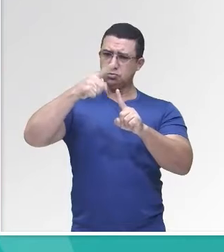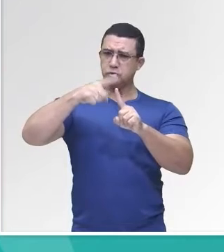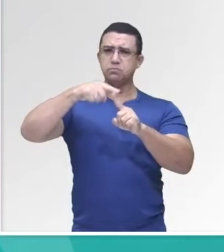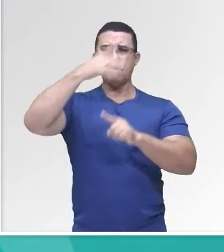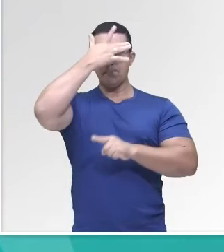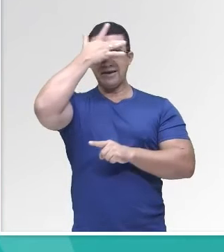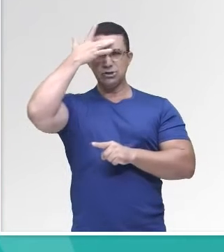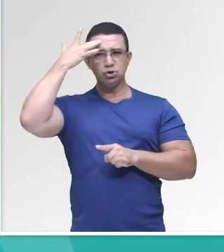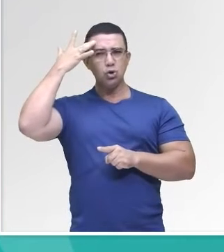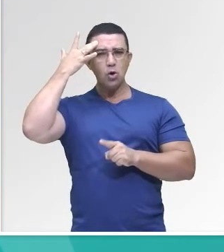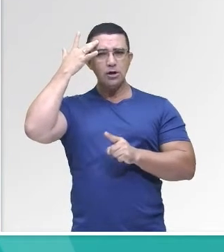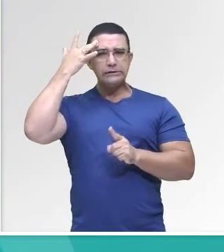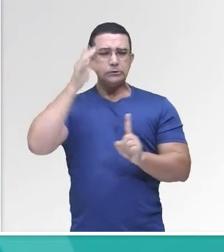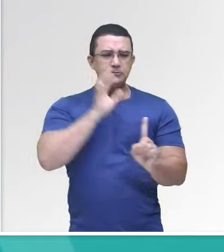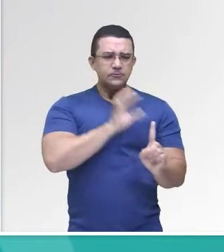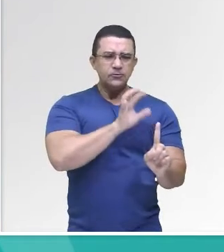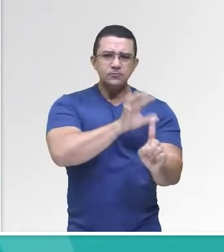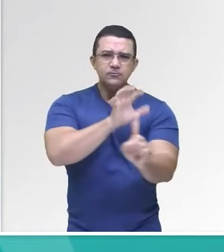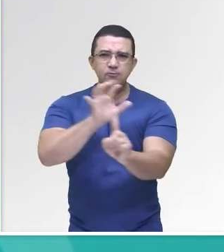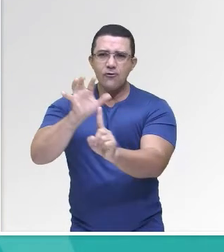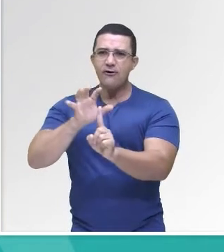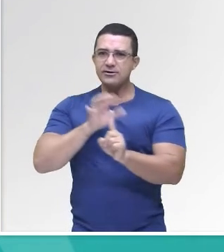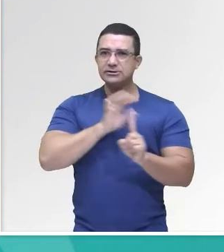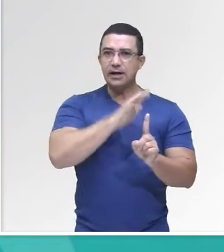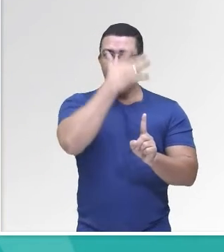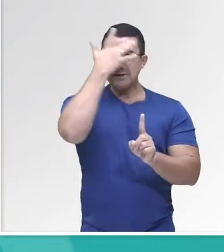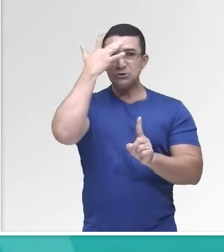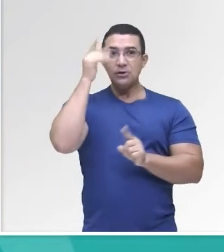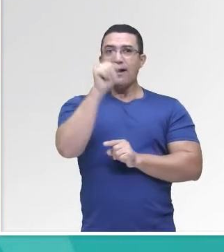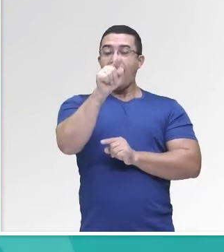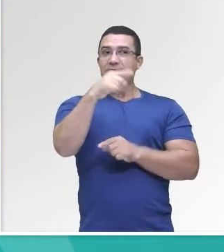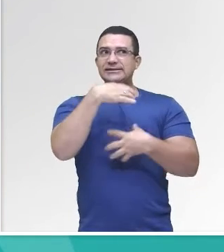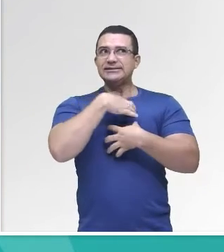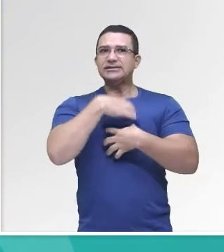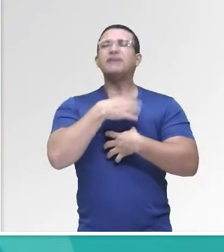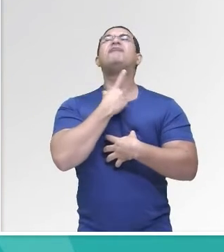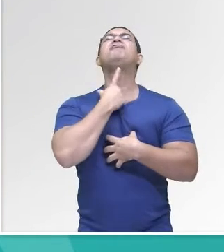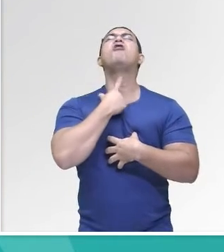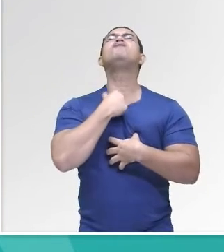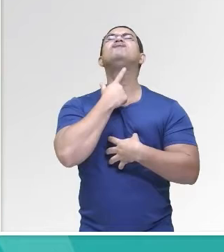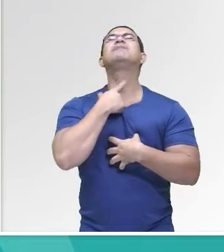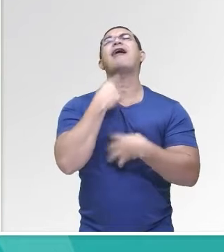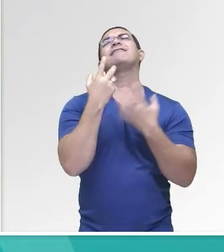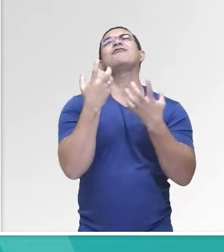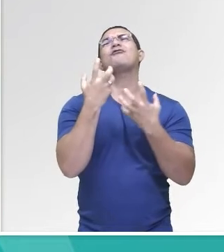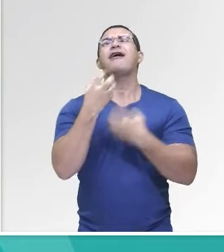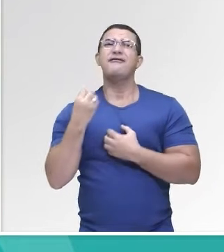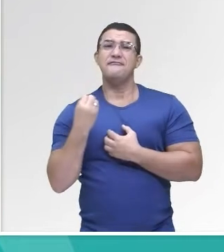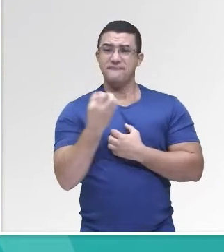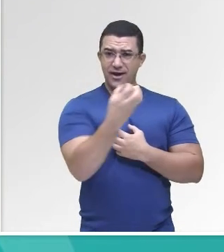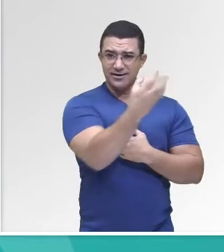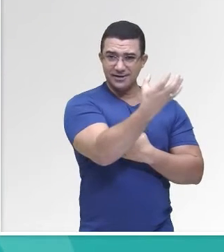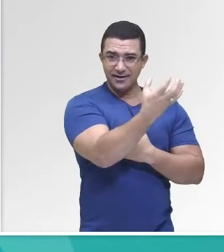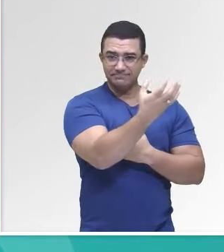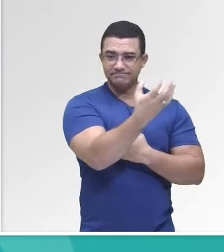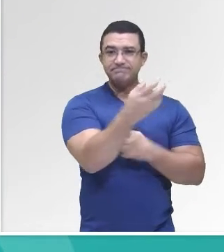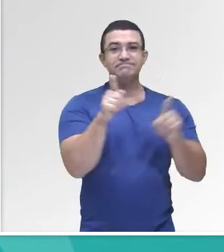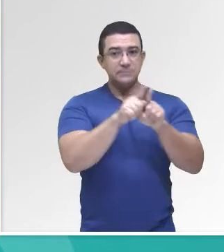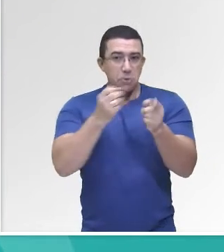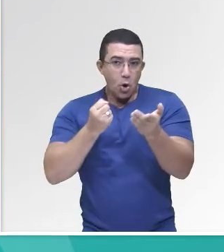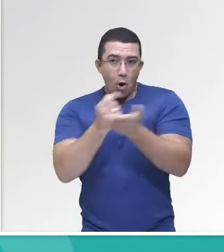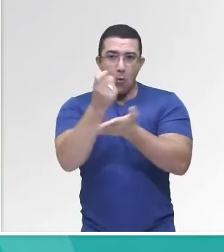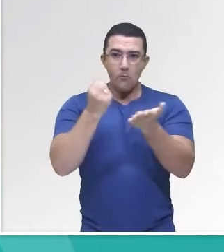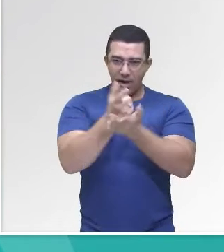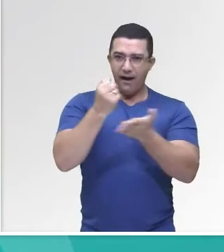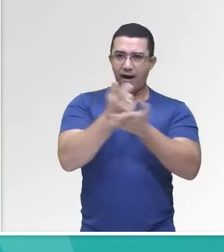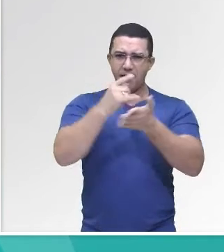poder conquistar, para poder fazer com que a pessoa tenha vontade de viajar, né, de consumir tudo